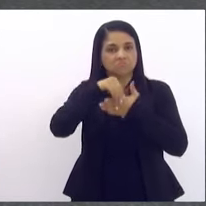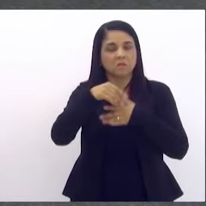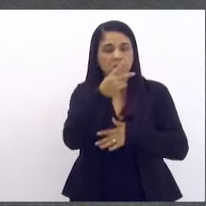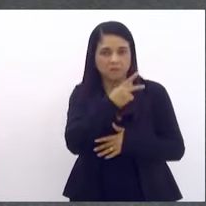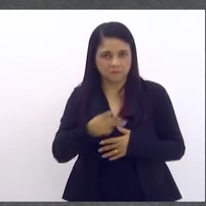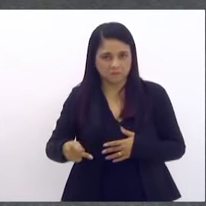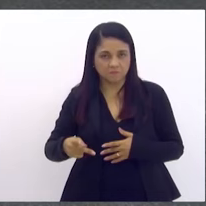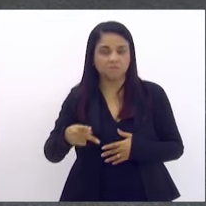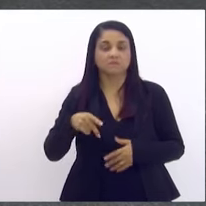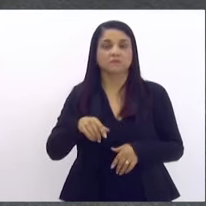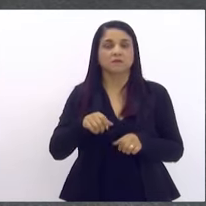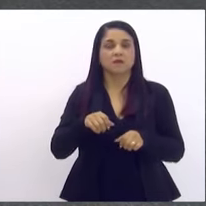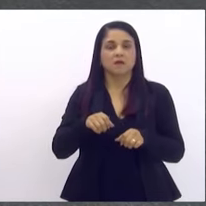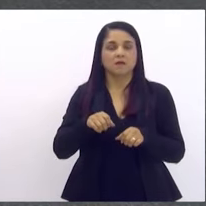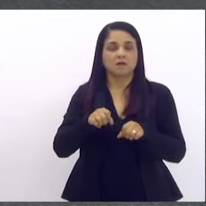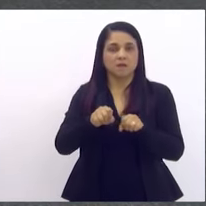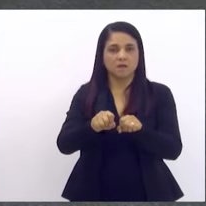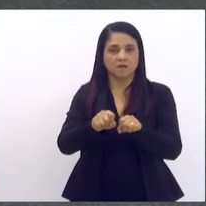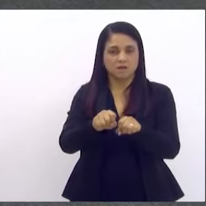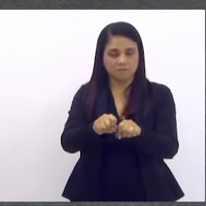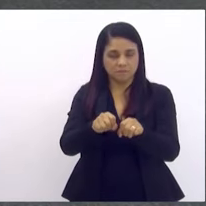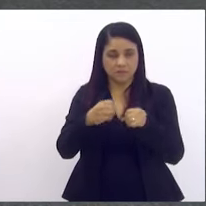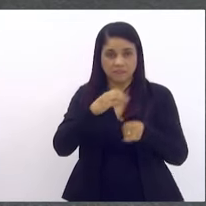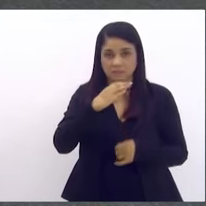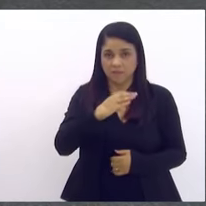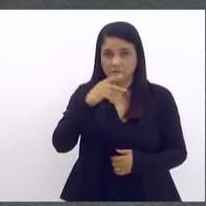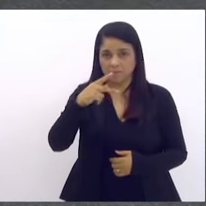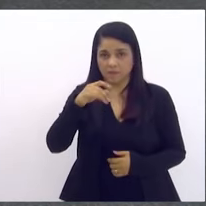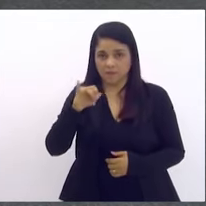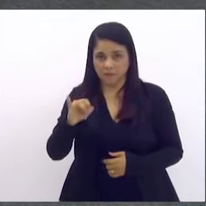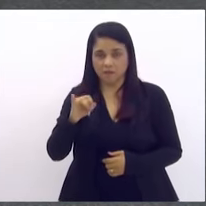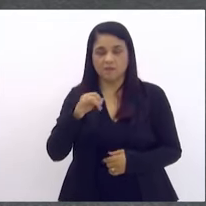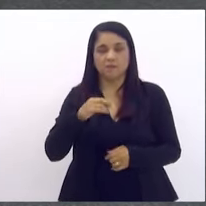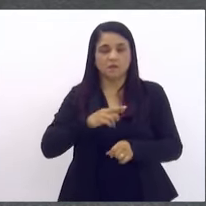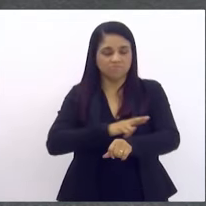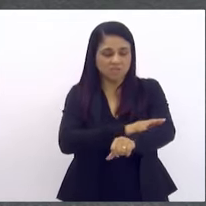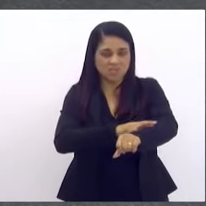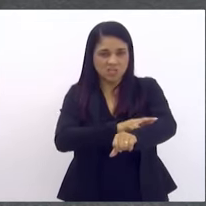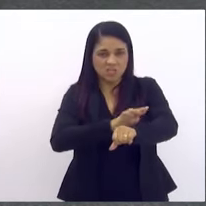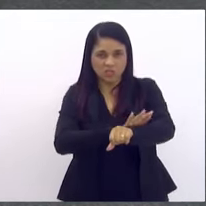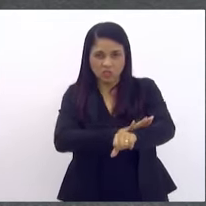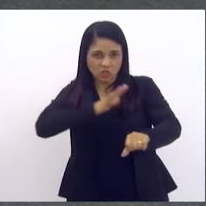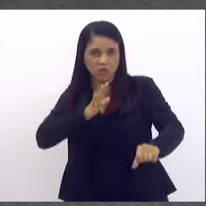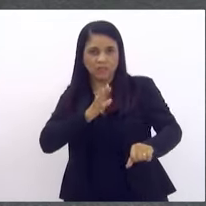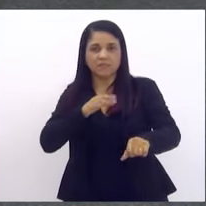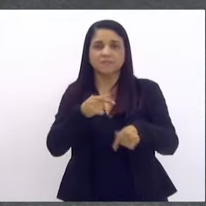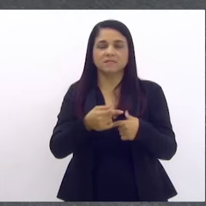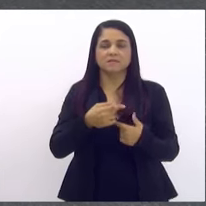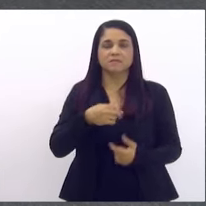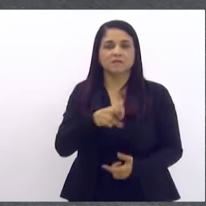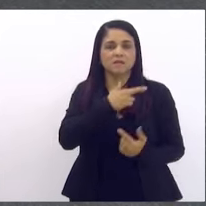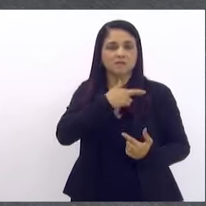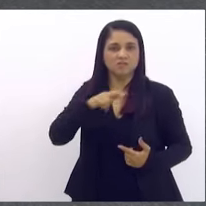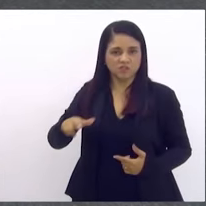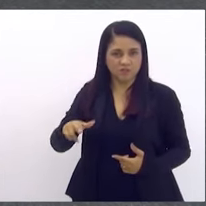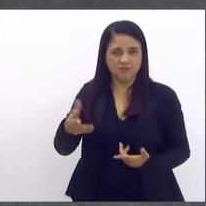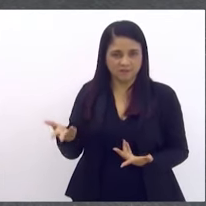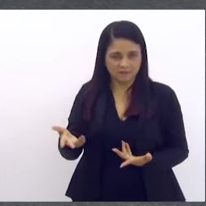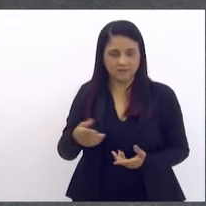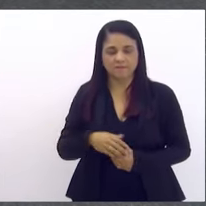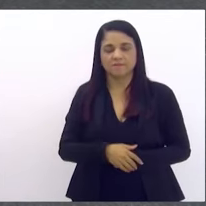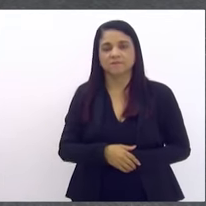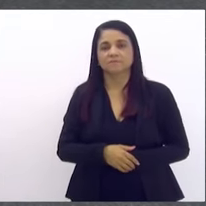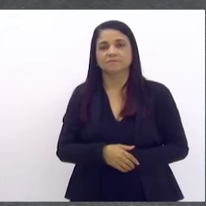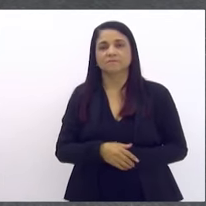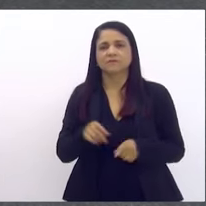religiosa essa CPI contou com a vice-presidência da deputada tiju com a relatoria do